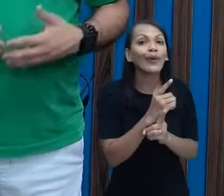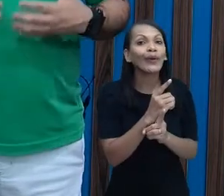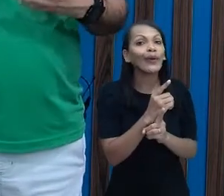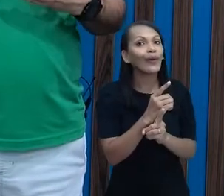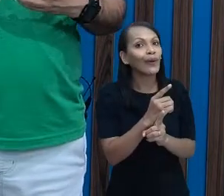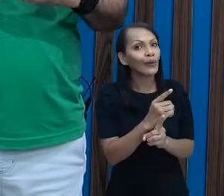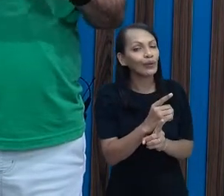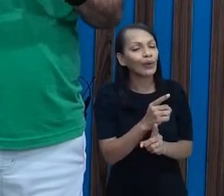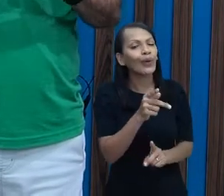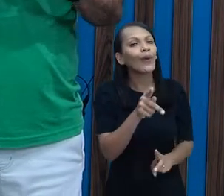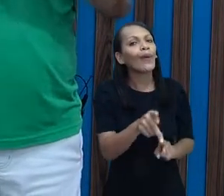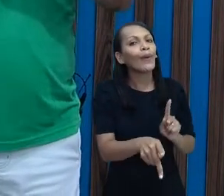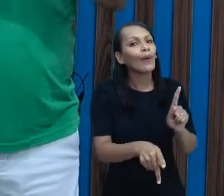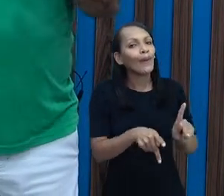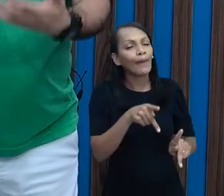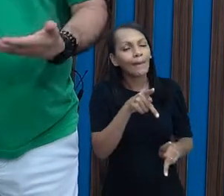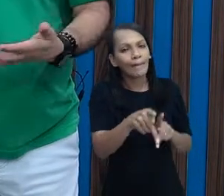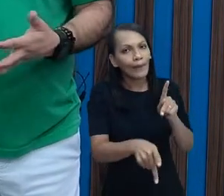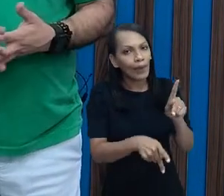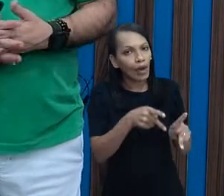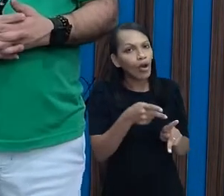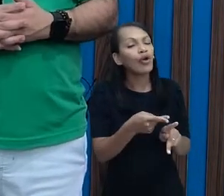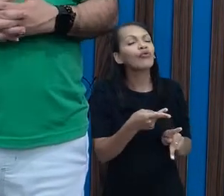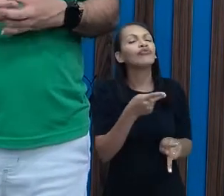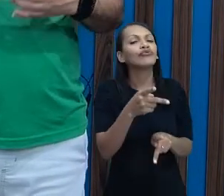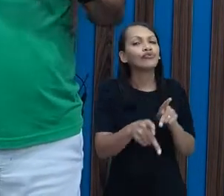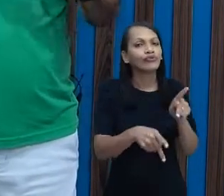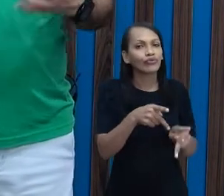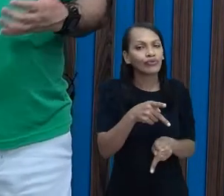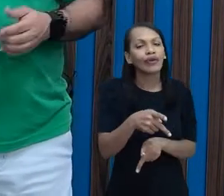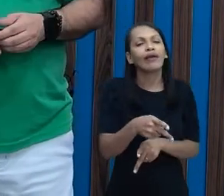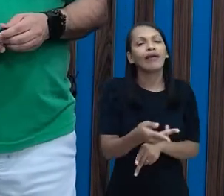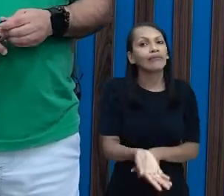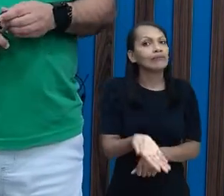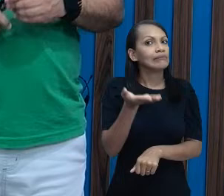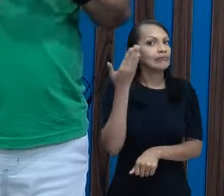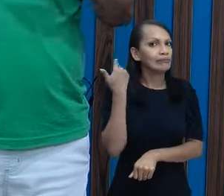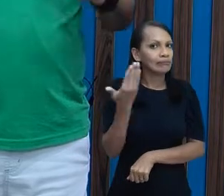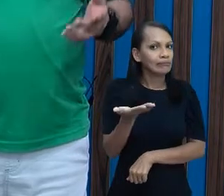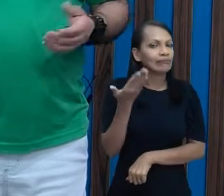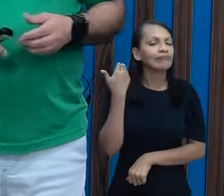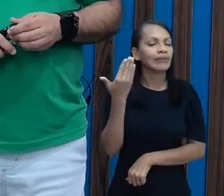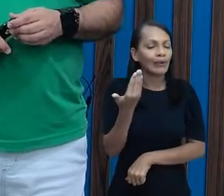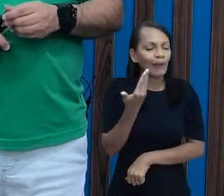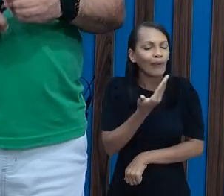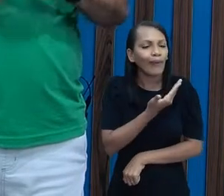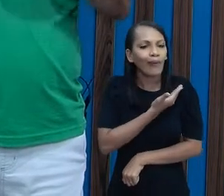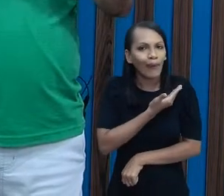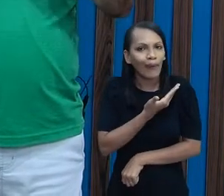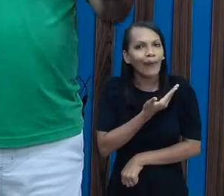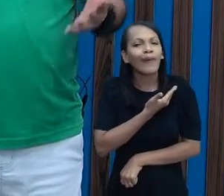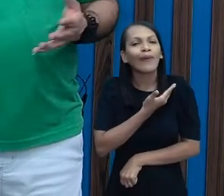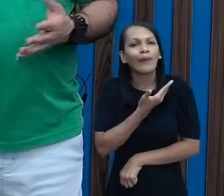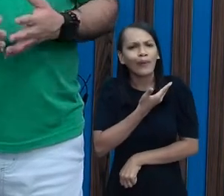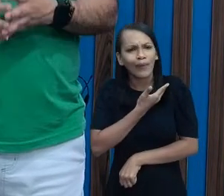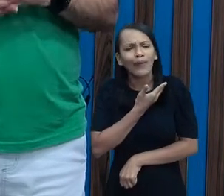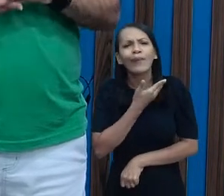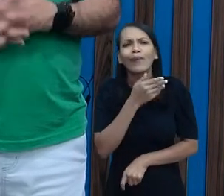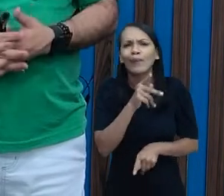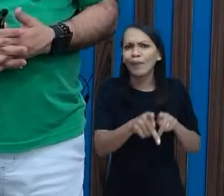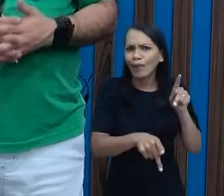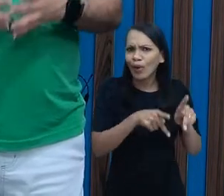povos primitivos, né, ou povos originários, na realidade, né, os nossos colegas, né, companheiros,